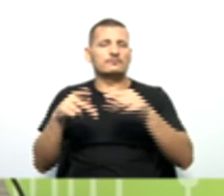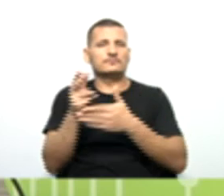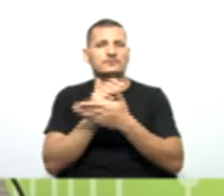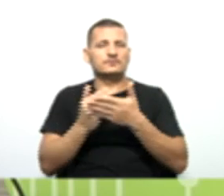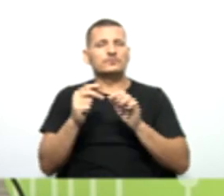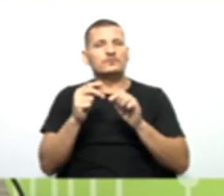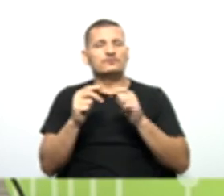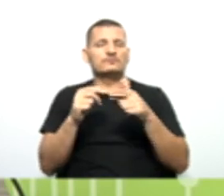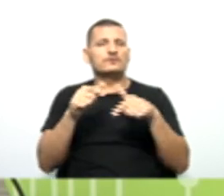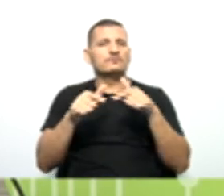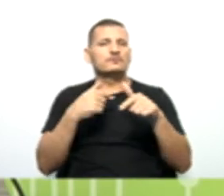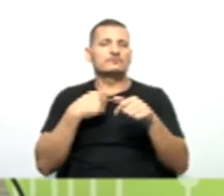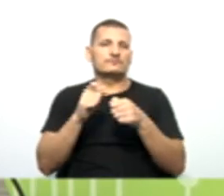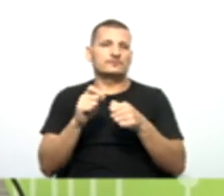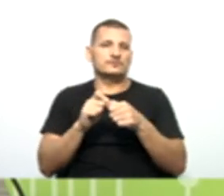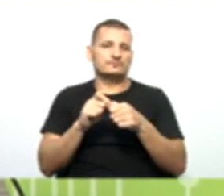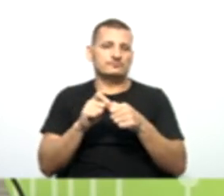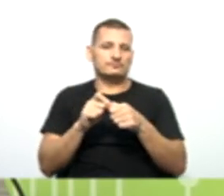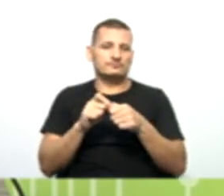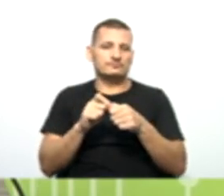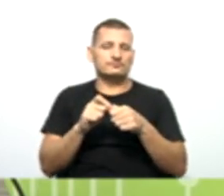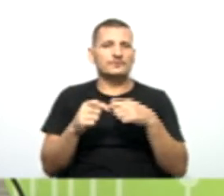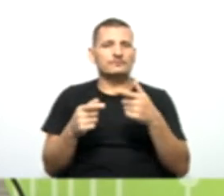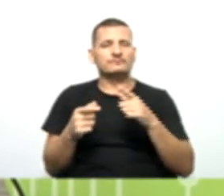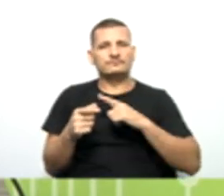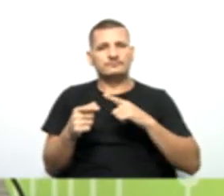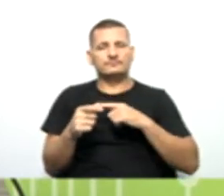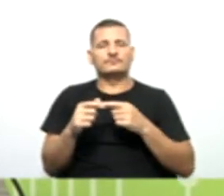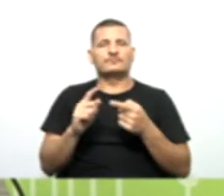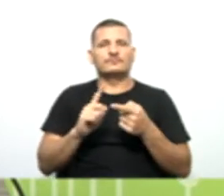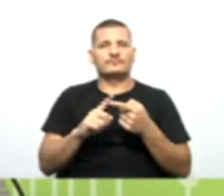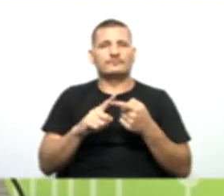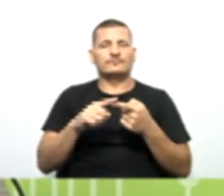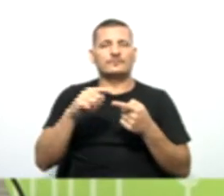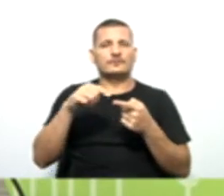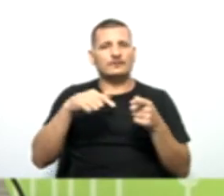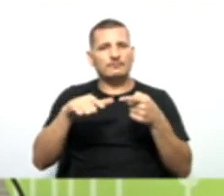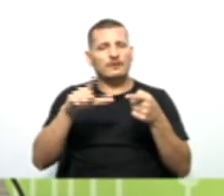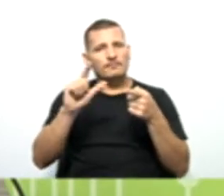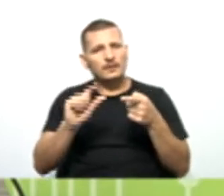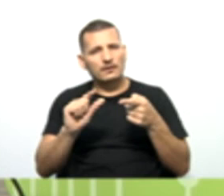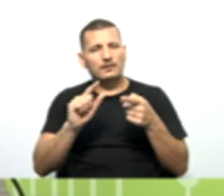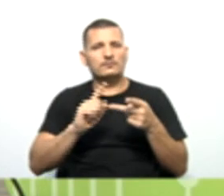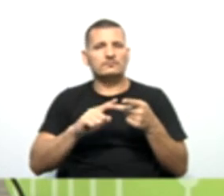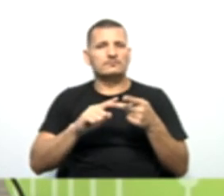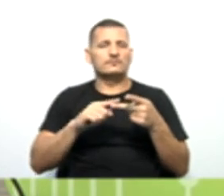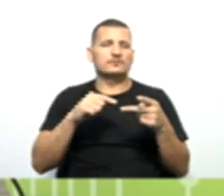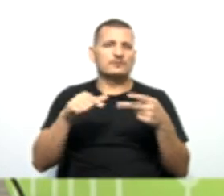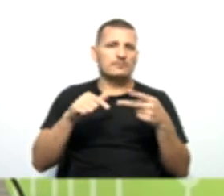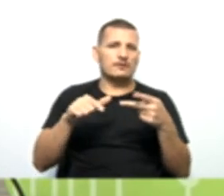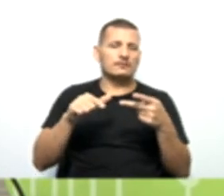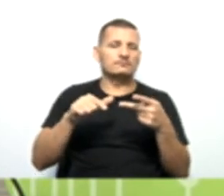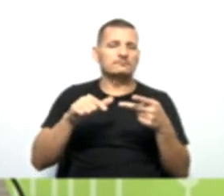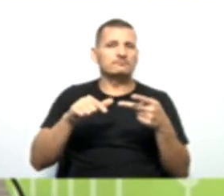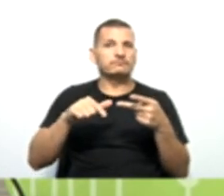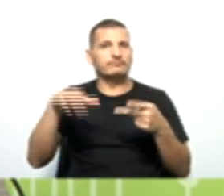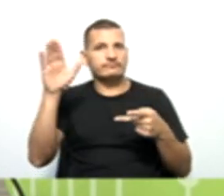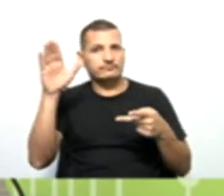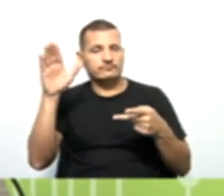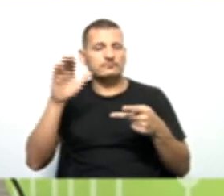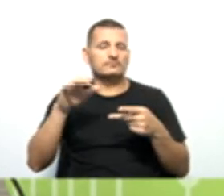Das atividades que eu vou estar executando. Então, eu vou ter ali macroatividades e pequenas atividades para a realização de cada uma